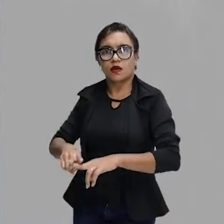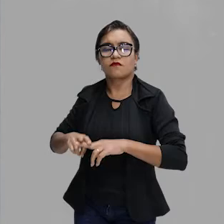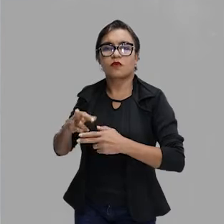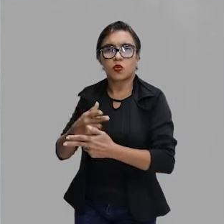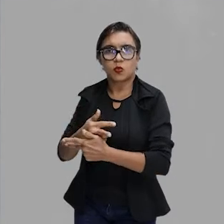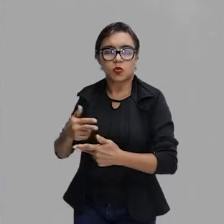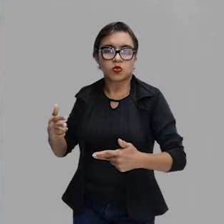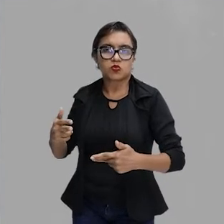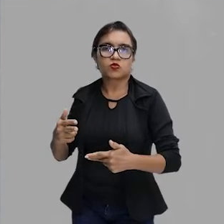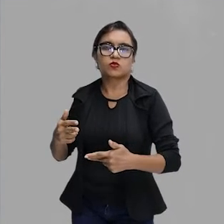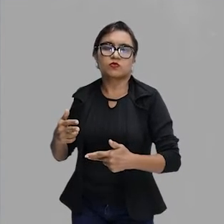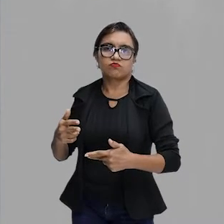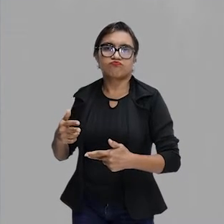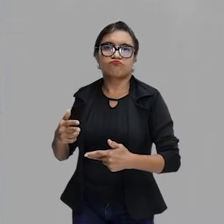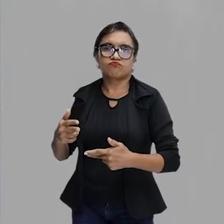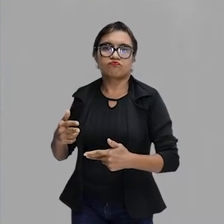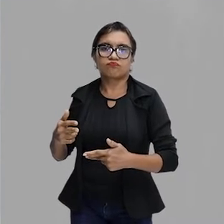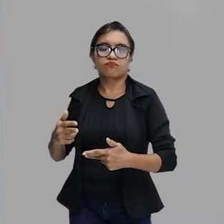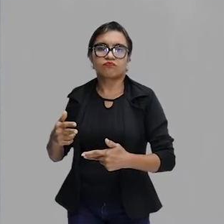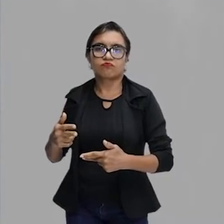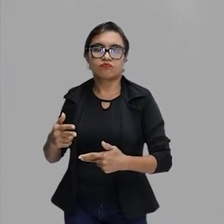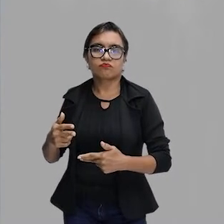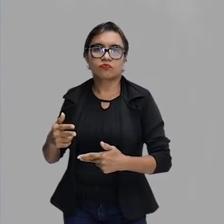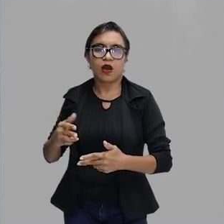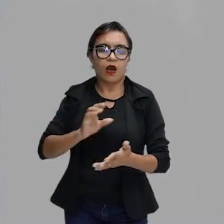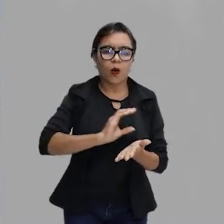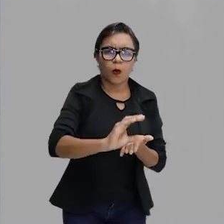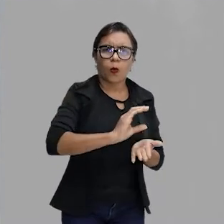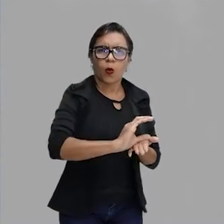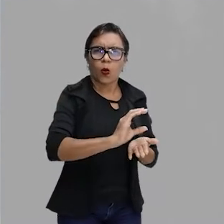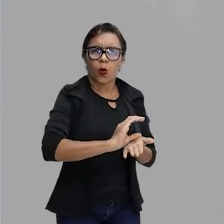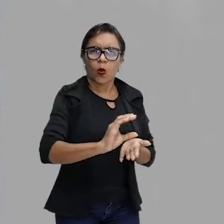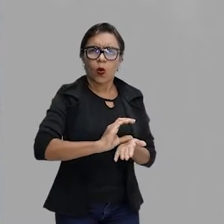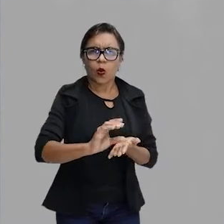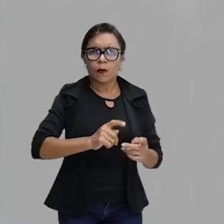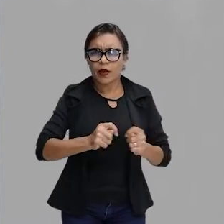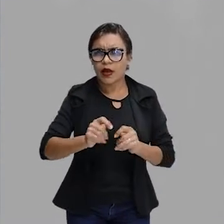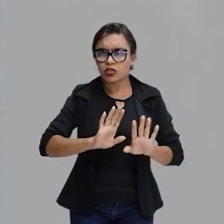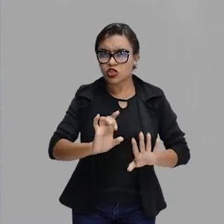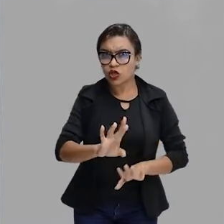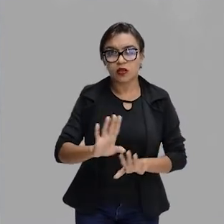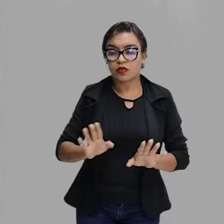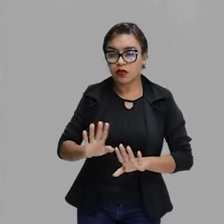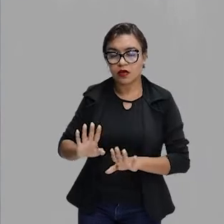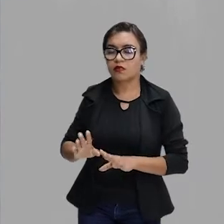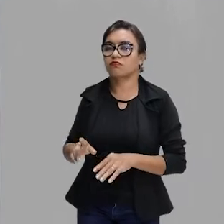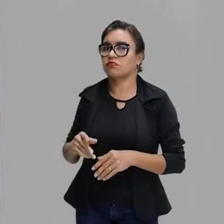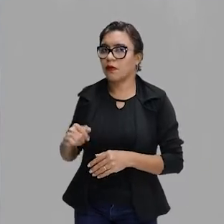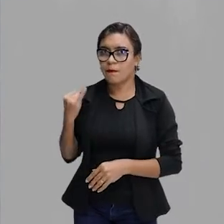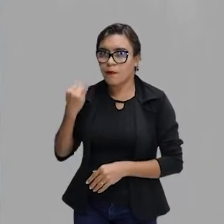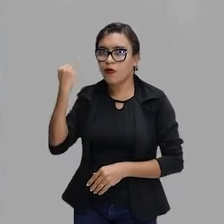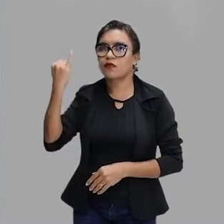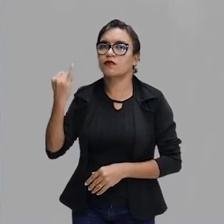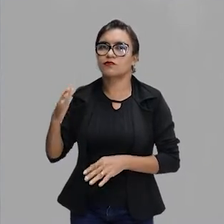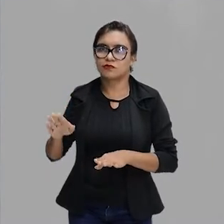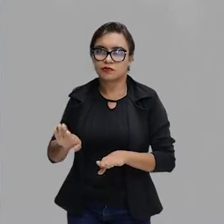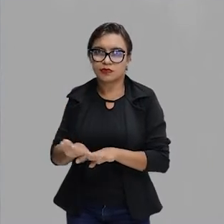posso até vender, mas eu vendo o excedente. Meu objetivo não é abastecer mercado consumidor. Beleza? Só sucesso, né, galera?